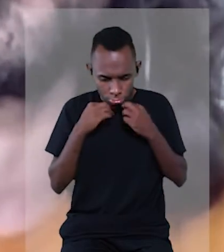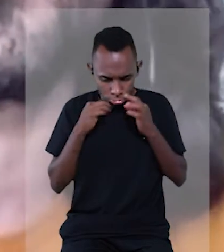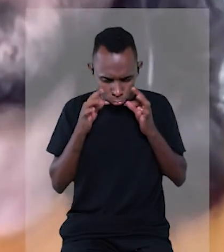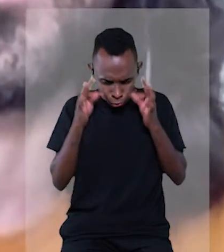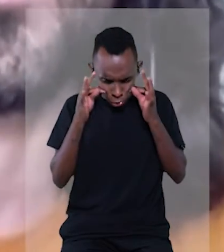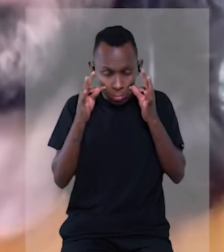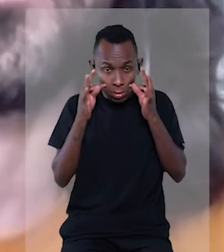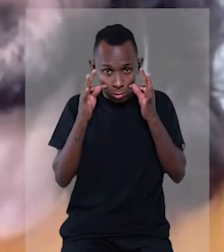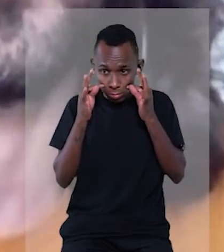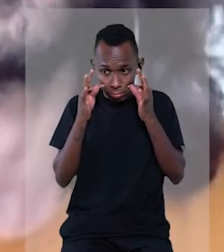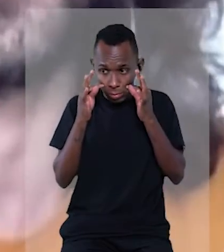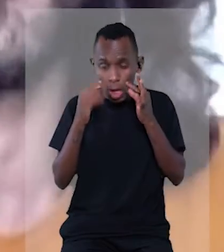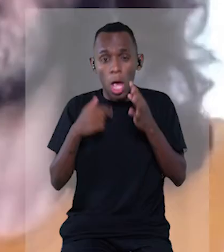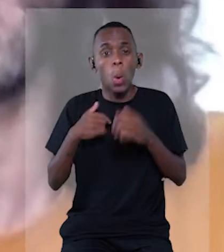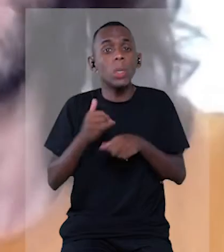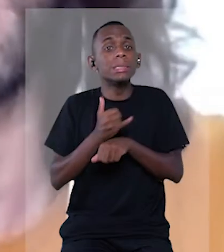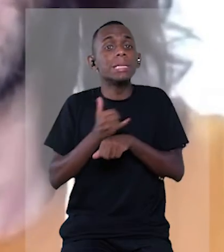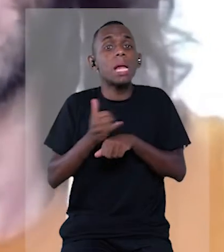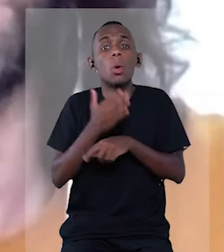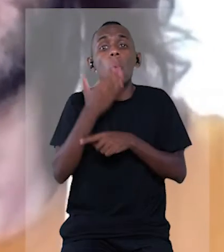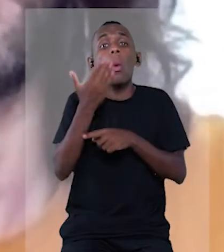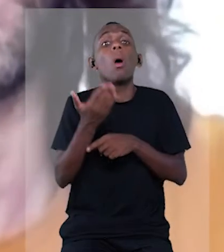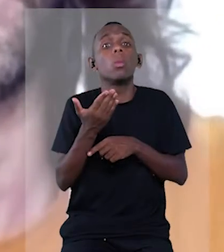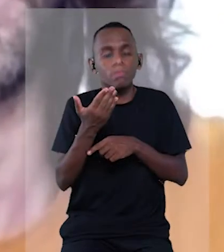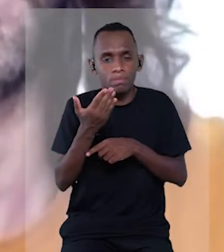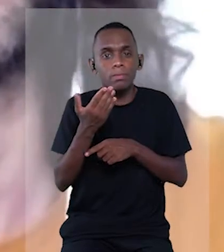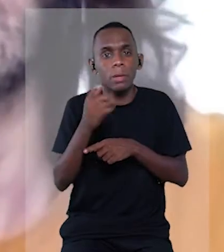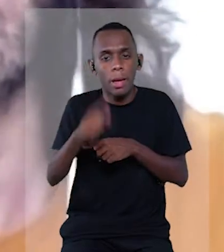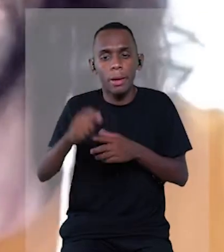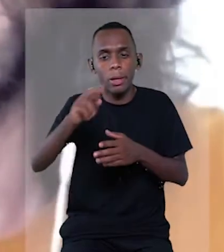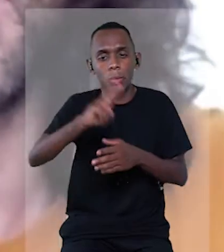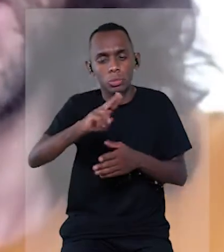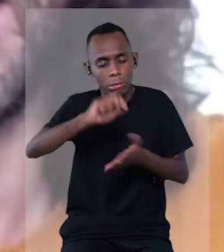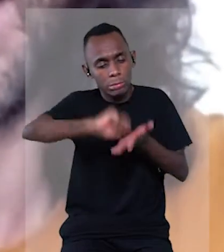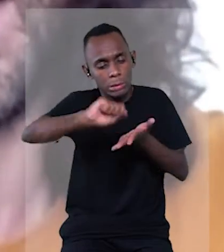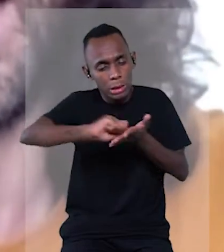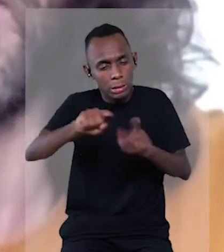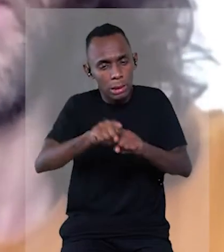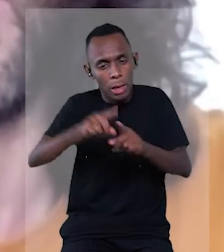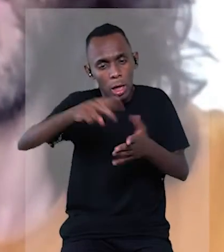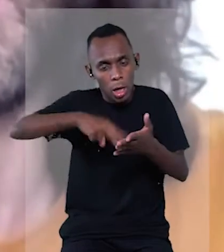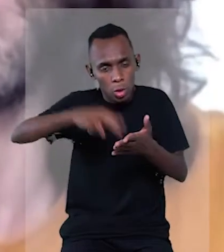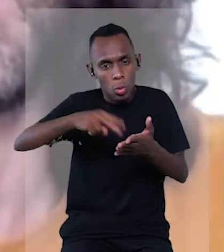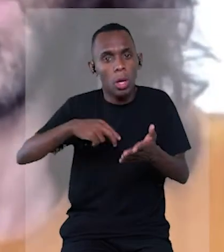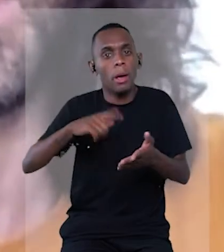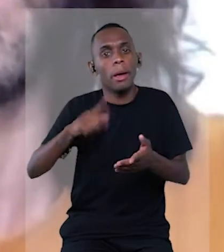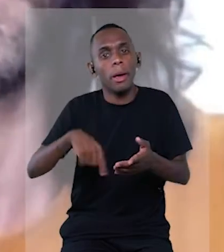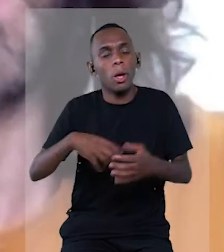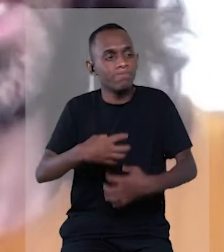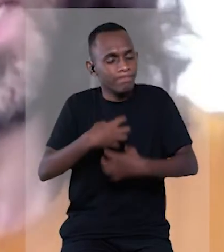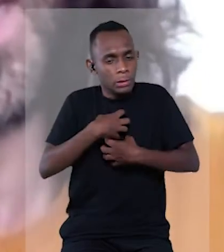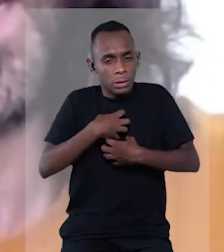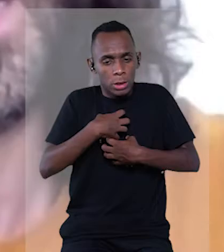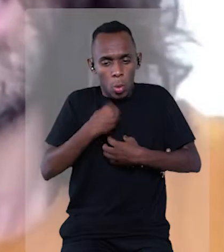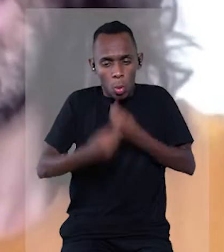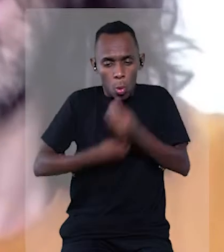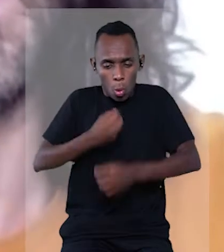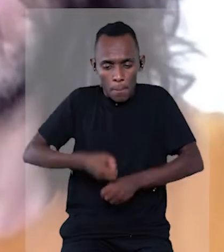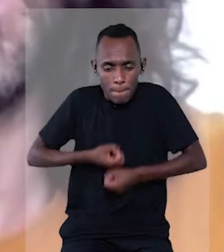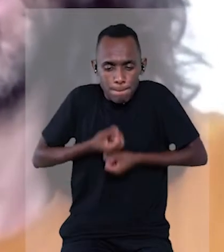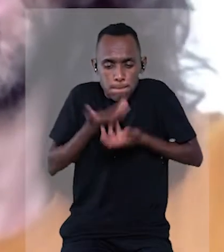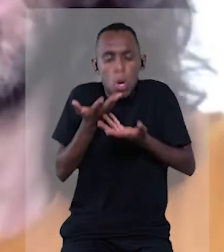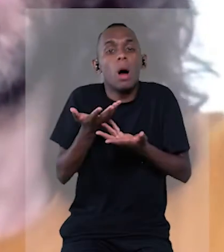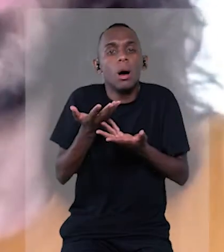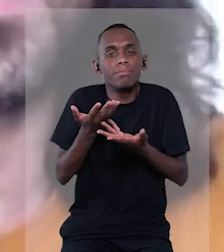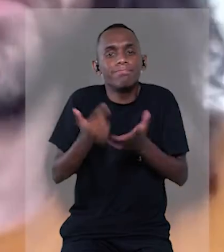tímido, eu voltava muito para escrita e leitura. Era uma forma que eu tinha de me expressar